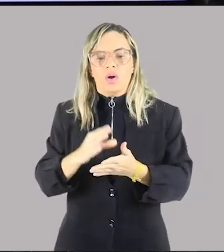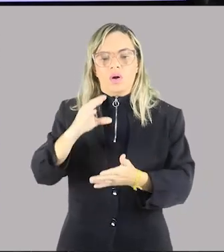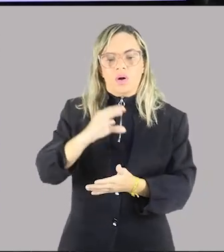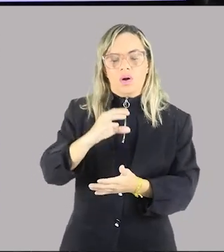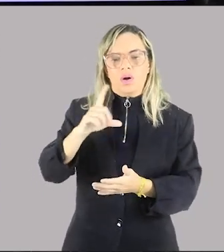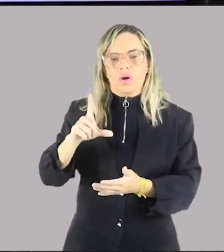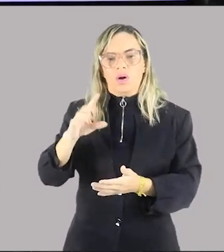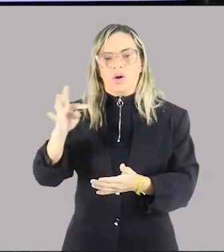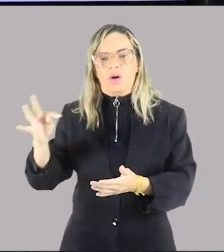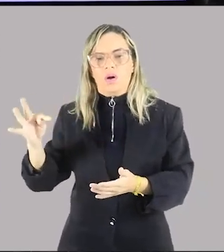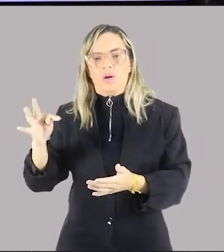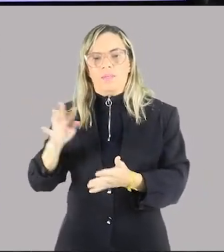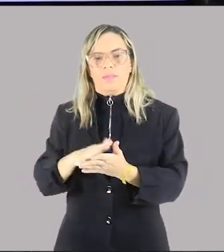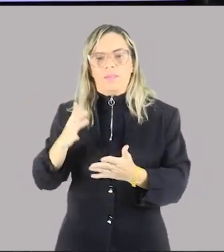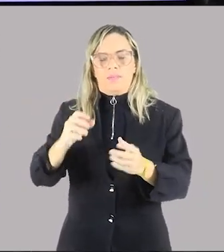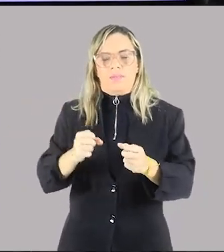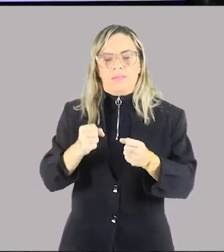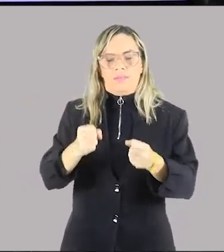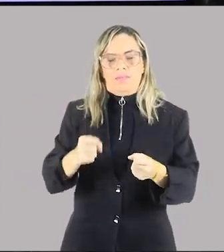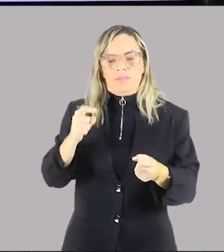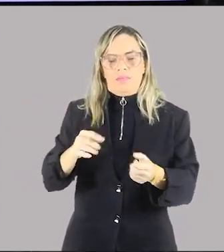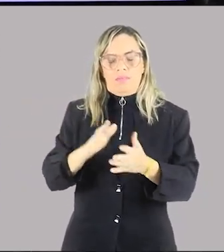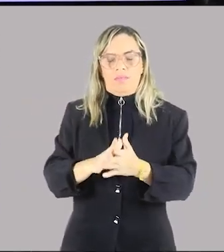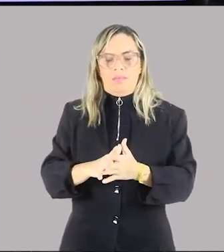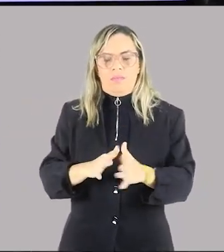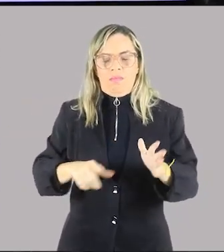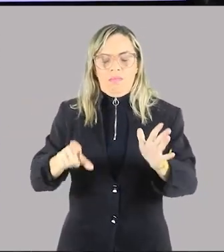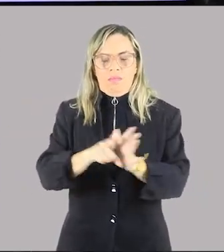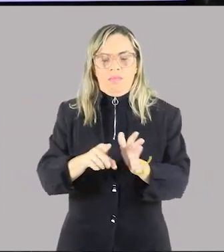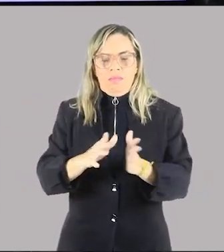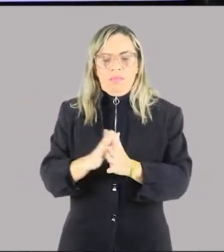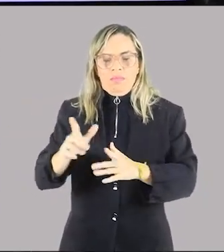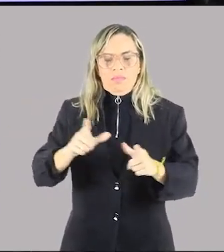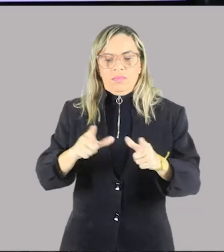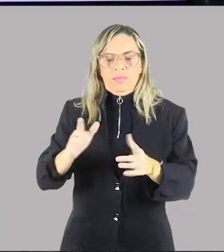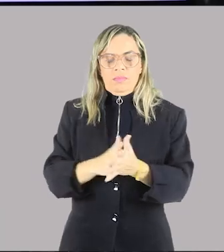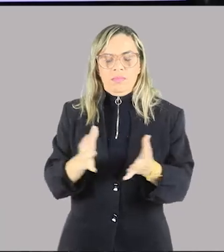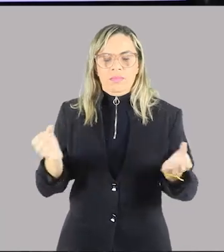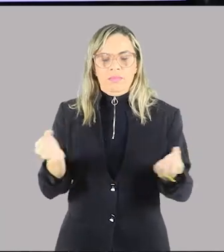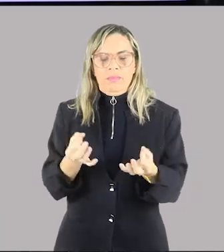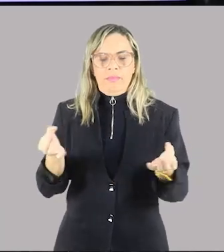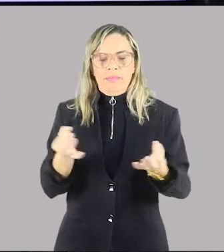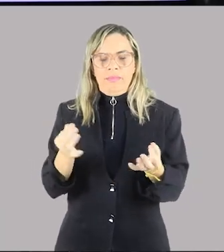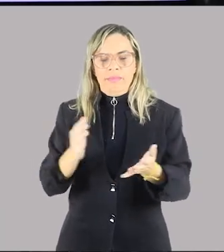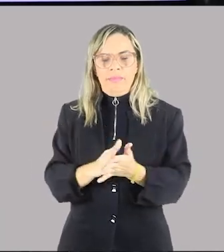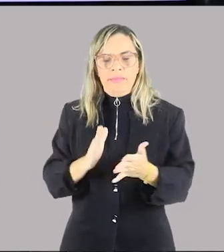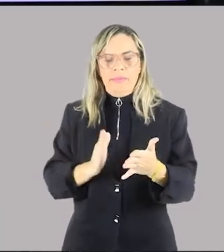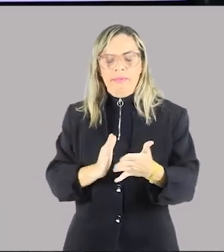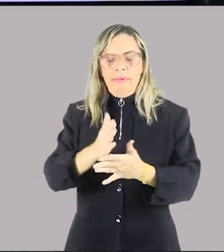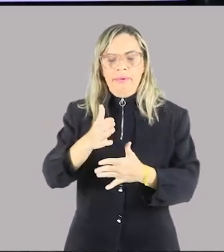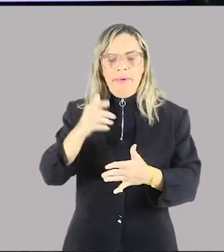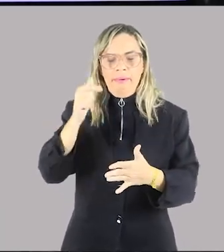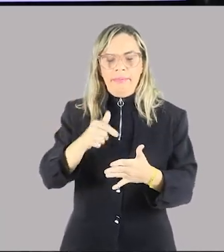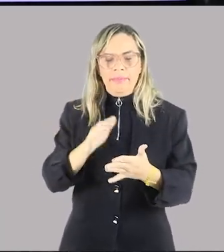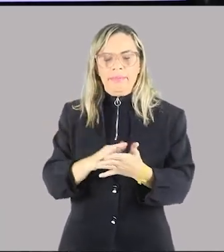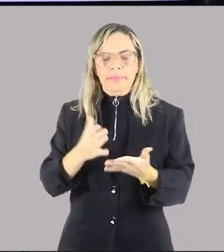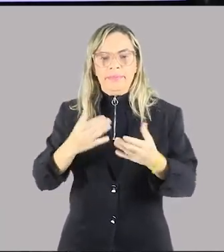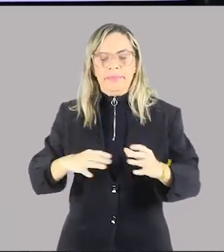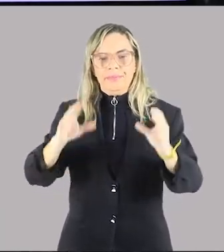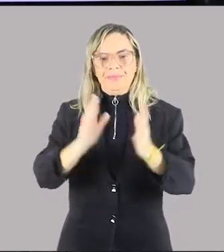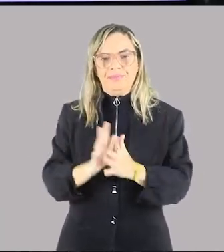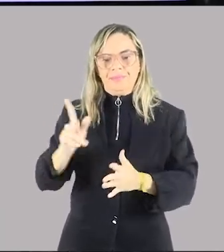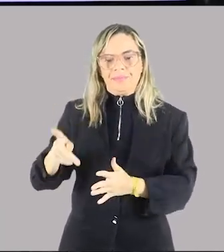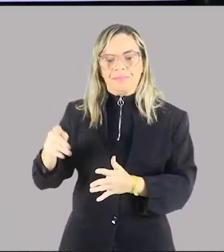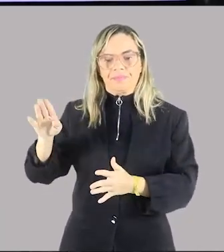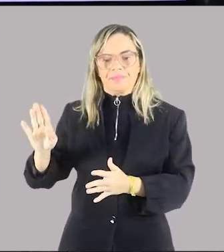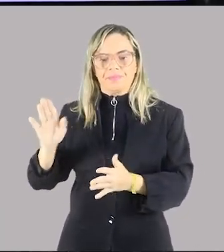regime da consolidação das leis trabalhistas, perfeito? São aprovados em concurso público de provas e títulos. O prazo de